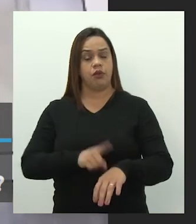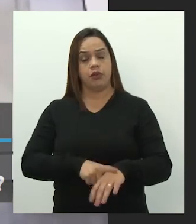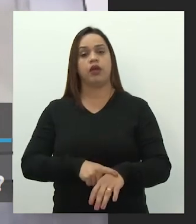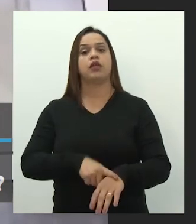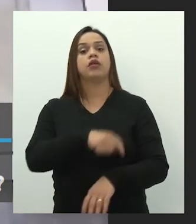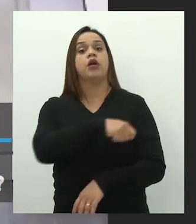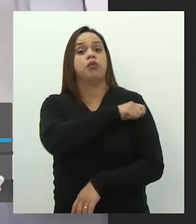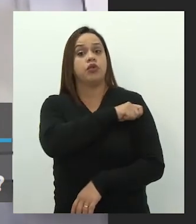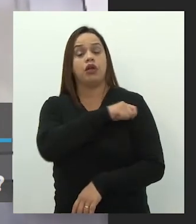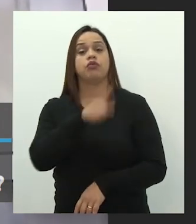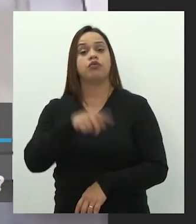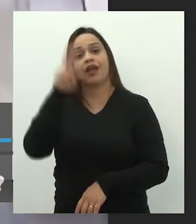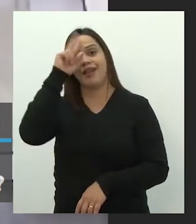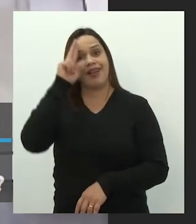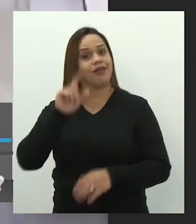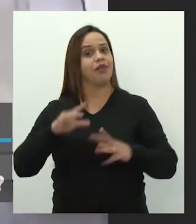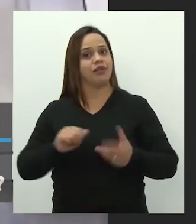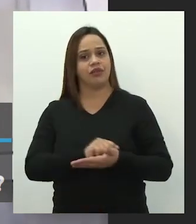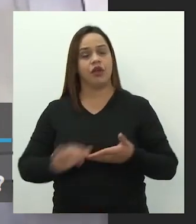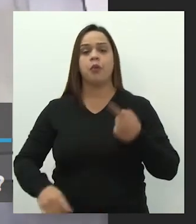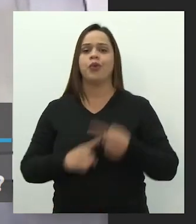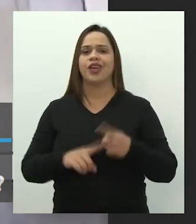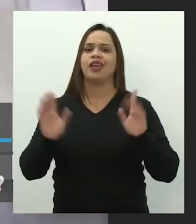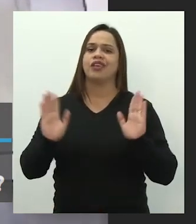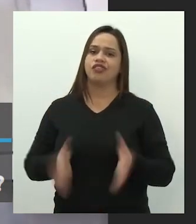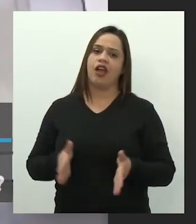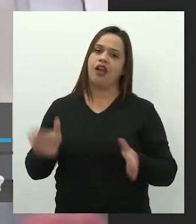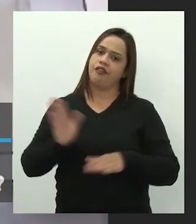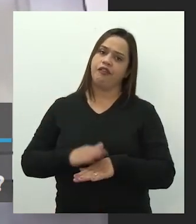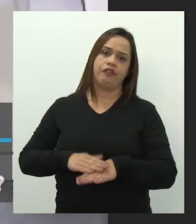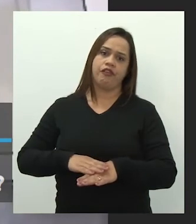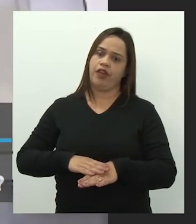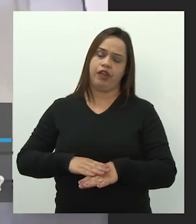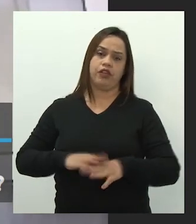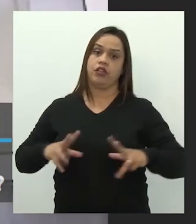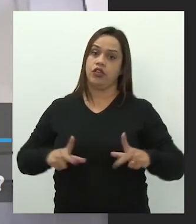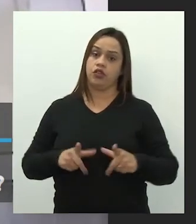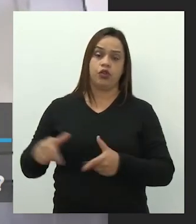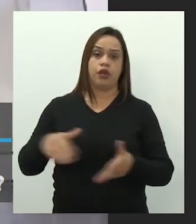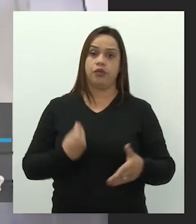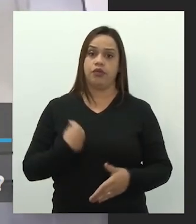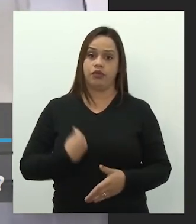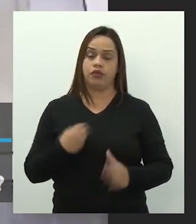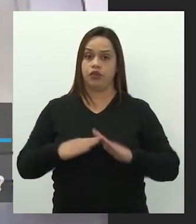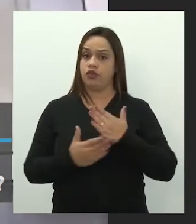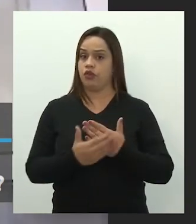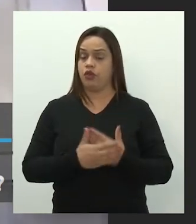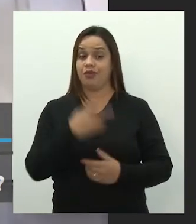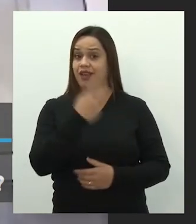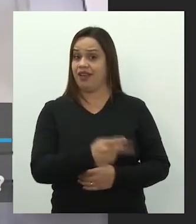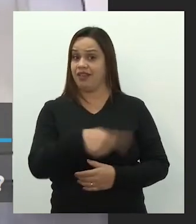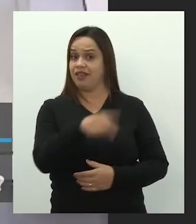Que possivelmente já fizeram em muitos momentos do percurso escolar deles, tá? Para que